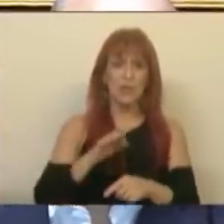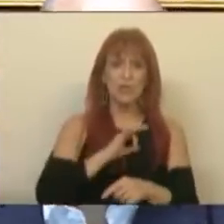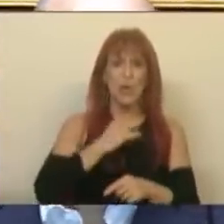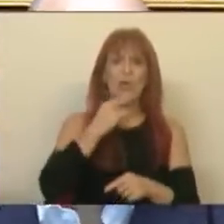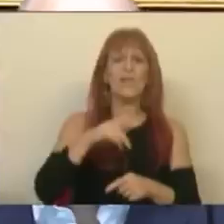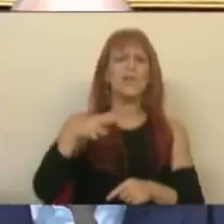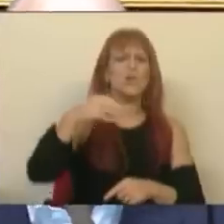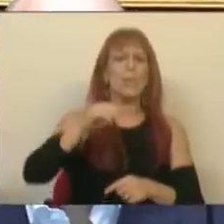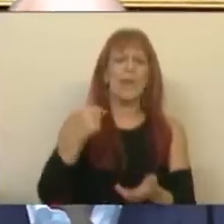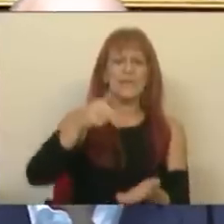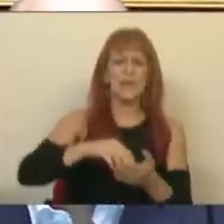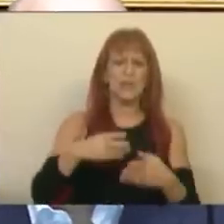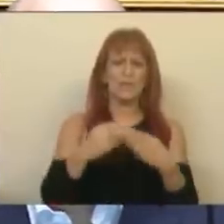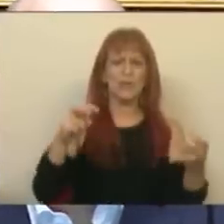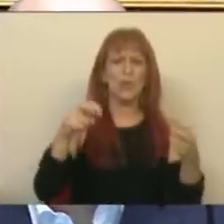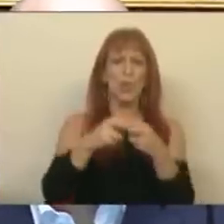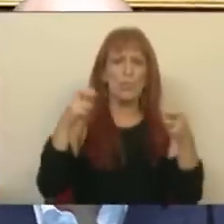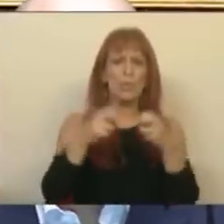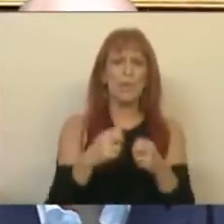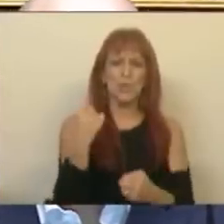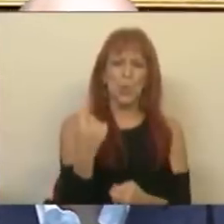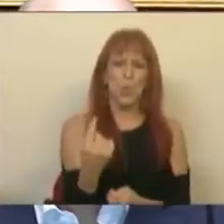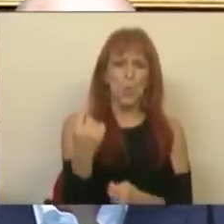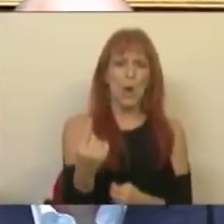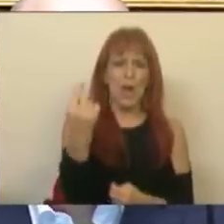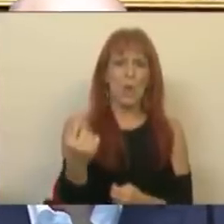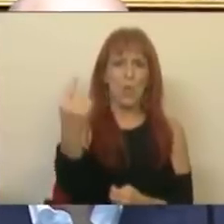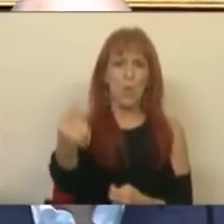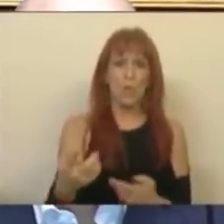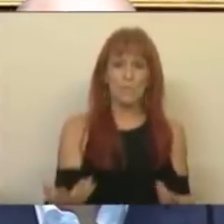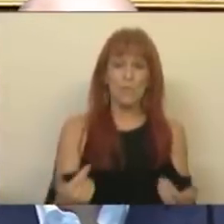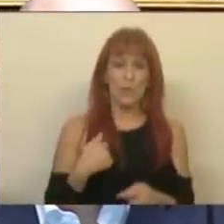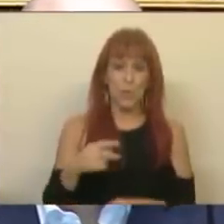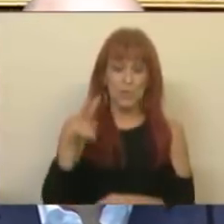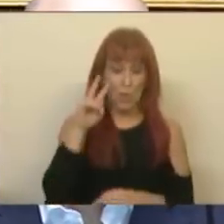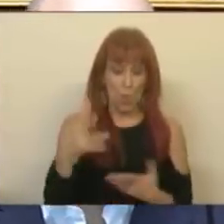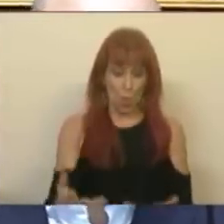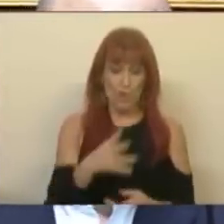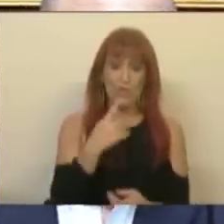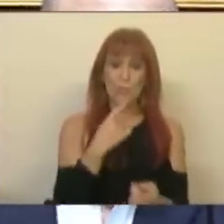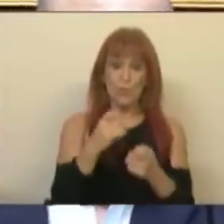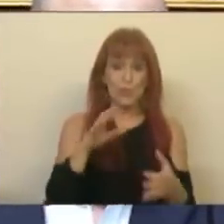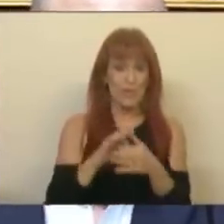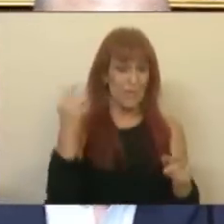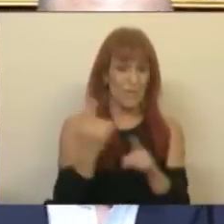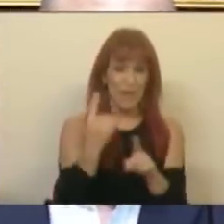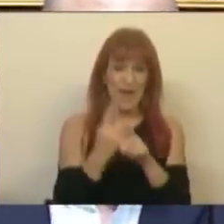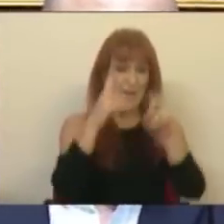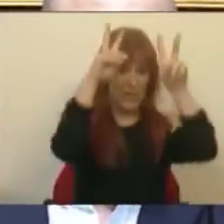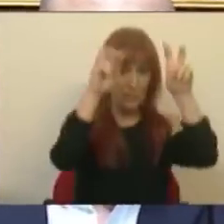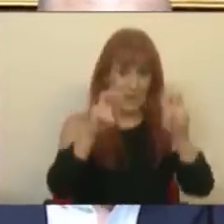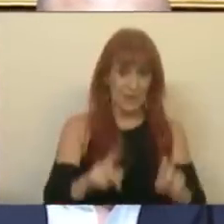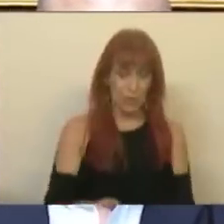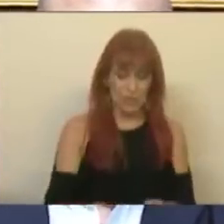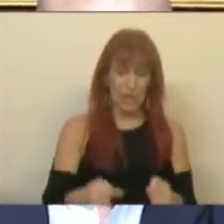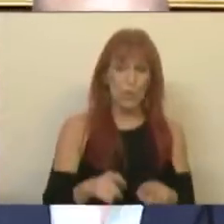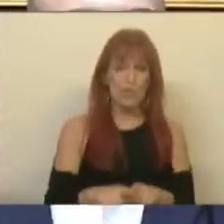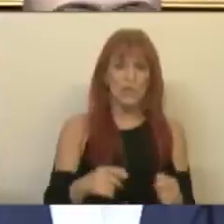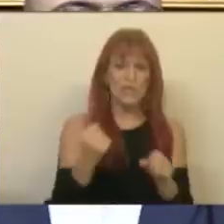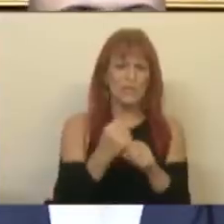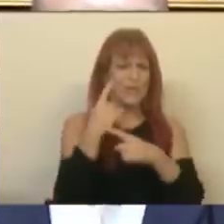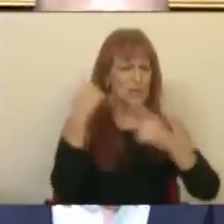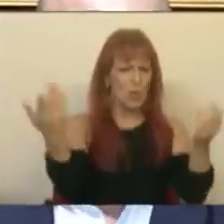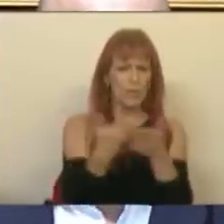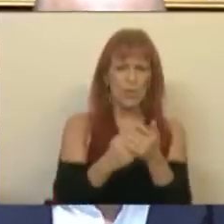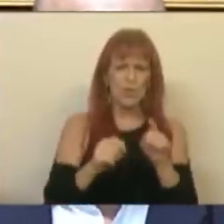senhor que o PS está aqui para resolver os problemas um a um poisolho hoje colocar questões sobre várias matérias economia serviços